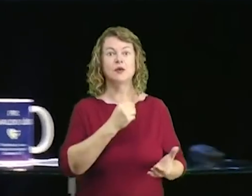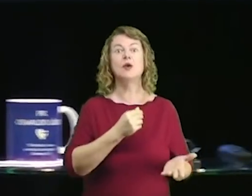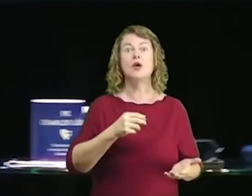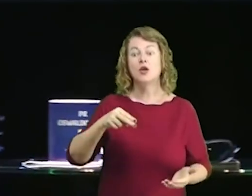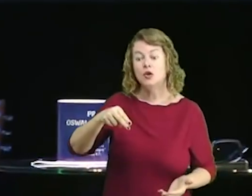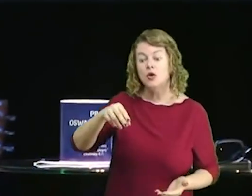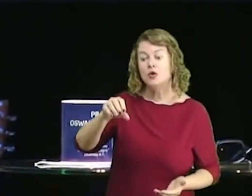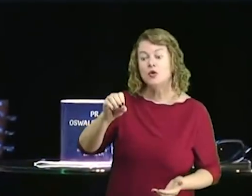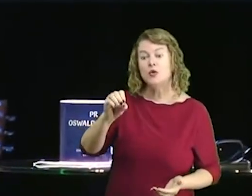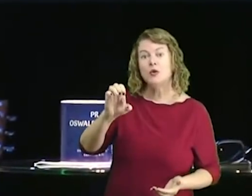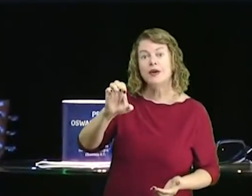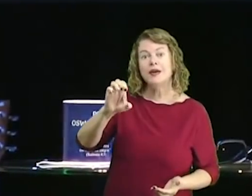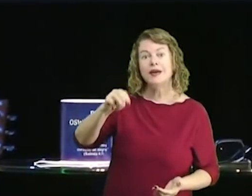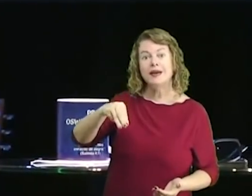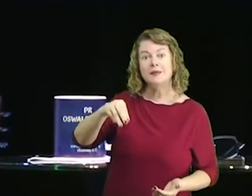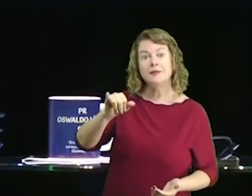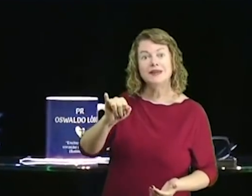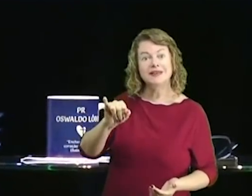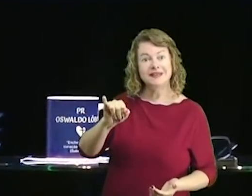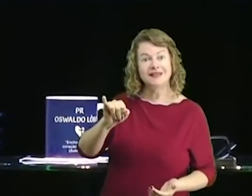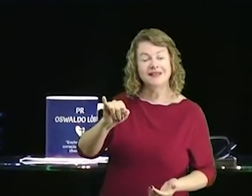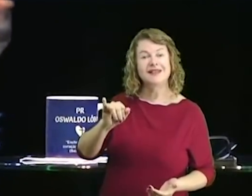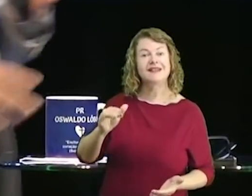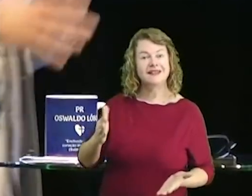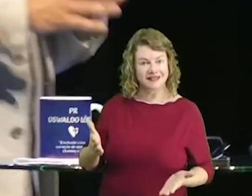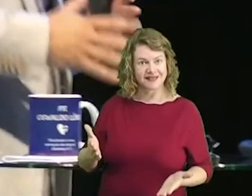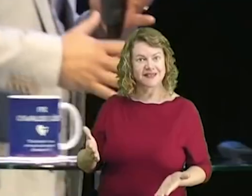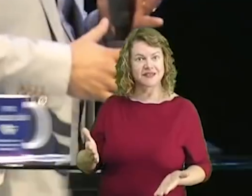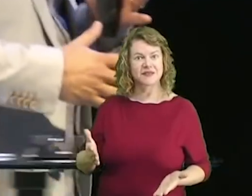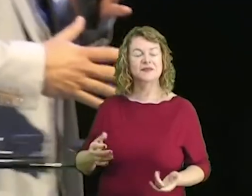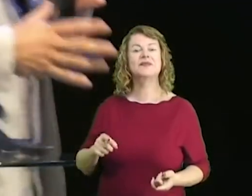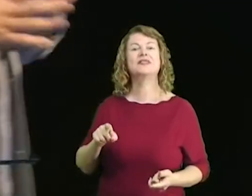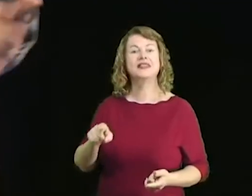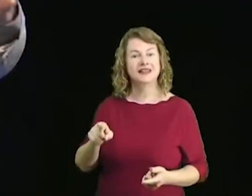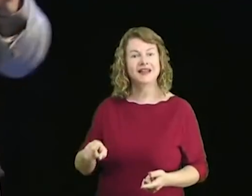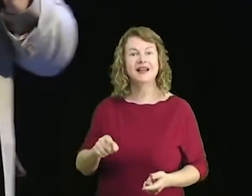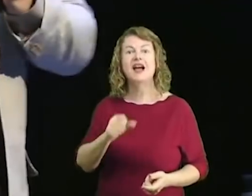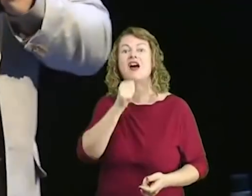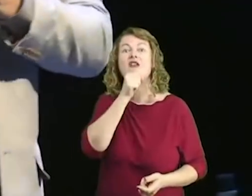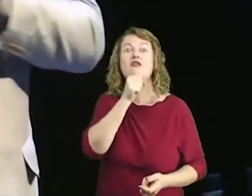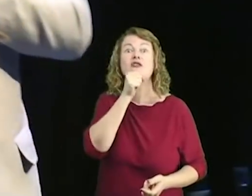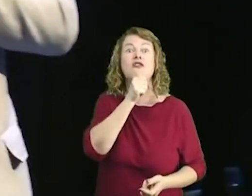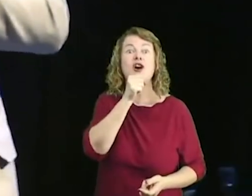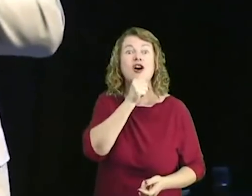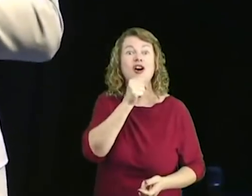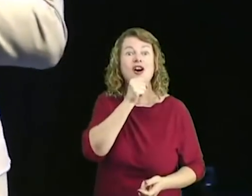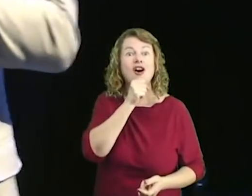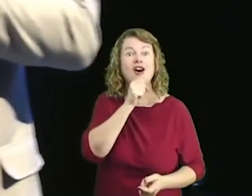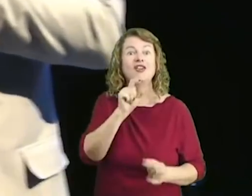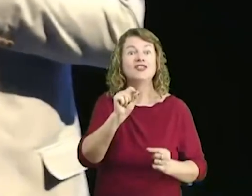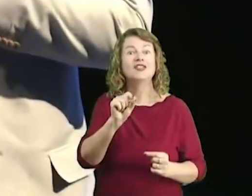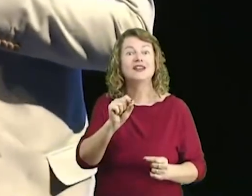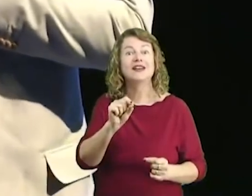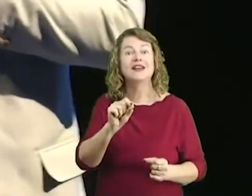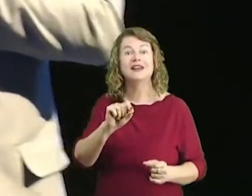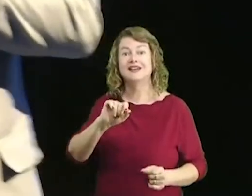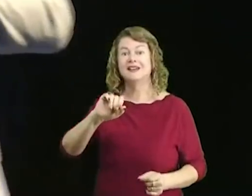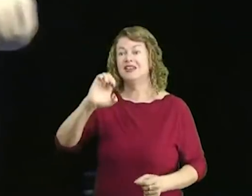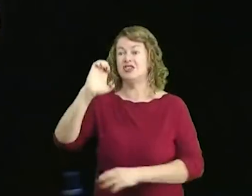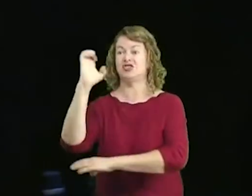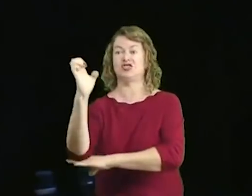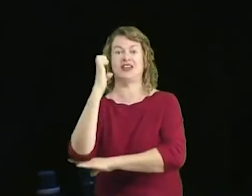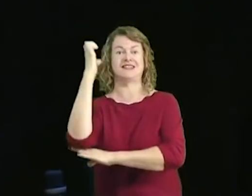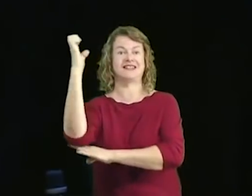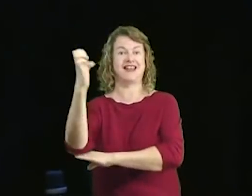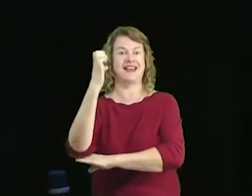é a figura de uma viúva. Ela vai ser a avó do rei Davi, avó de Jessé, perdão,